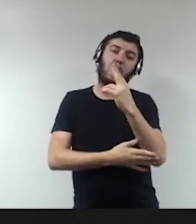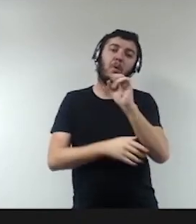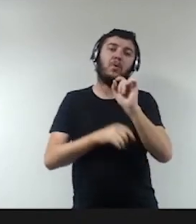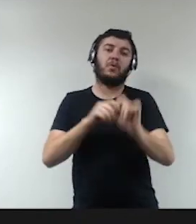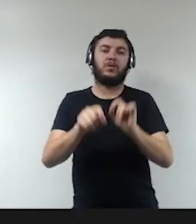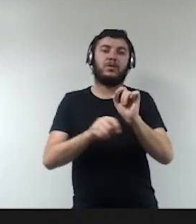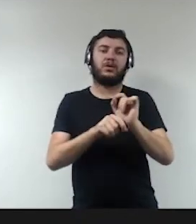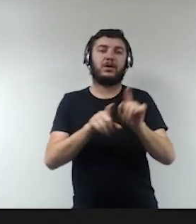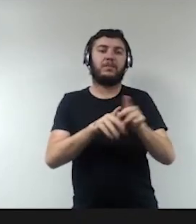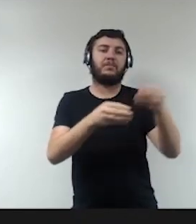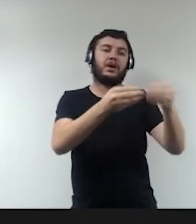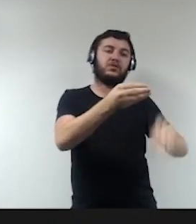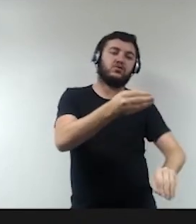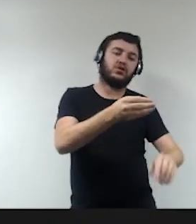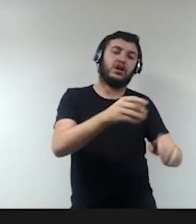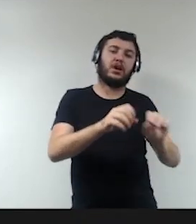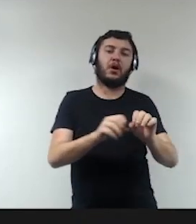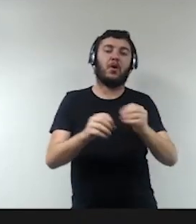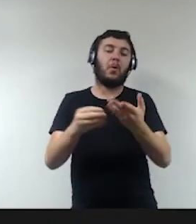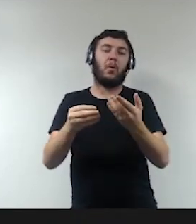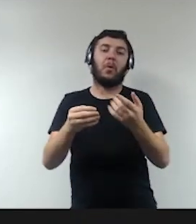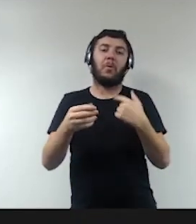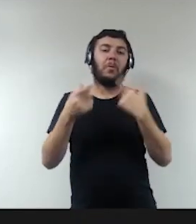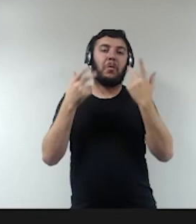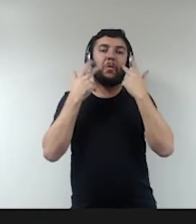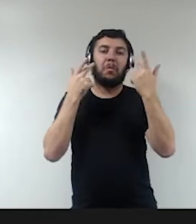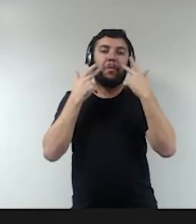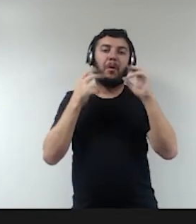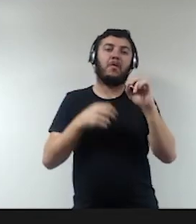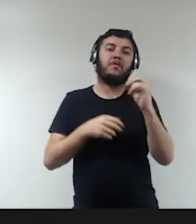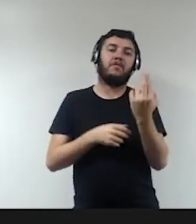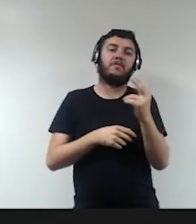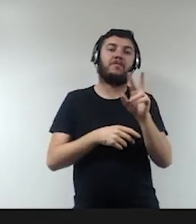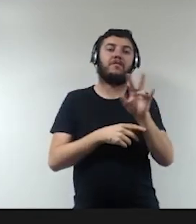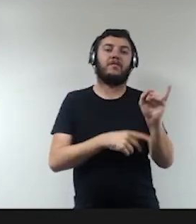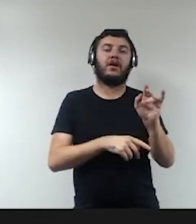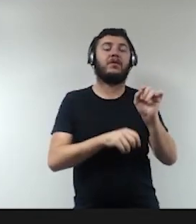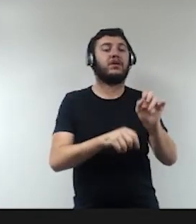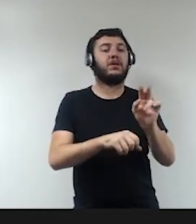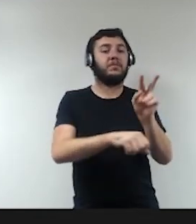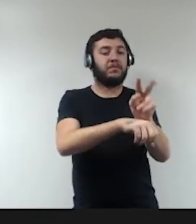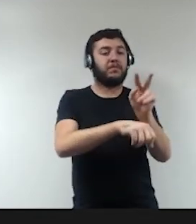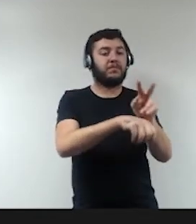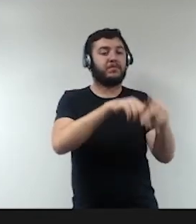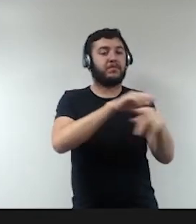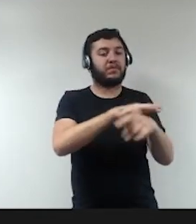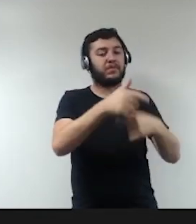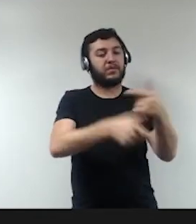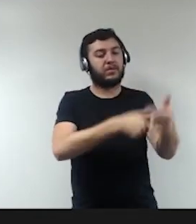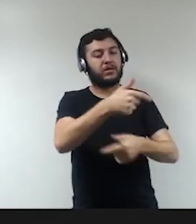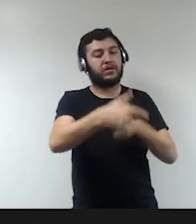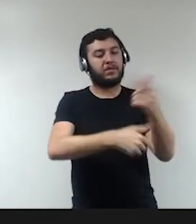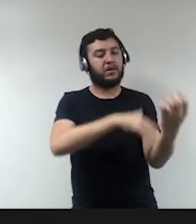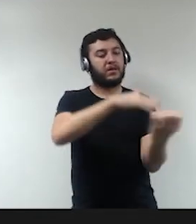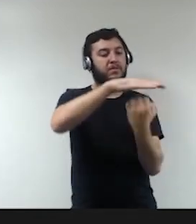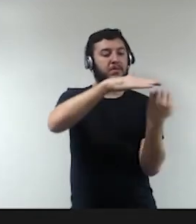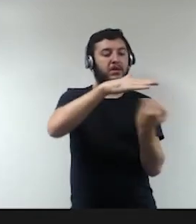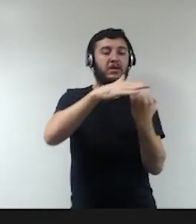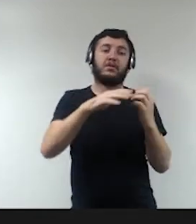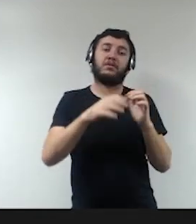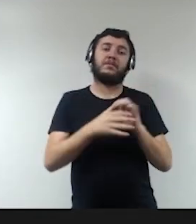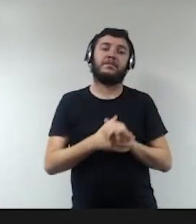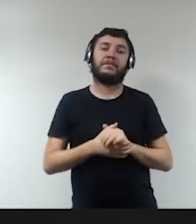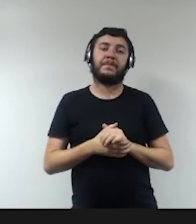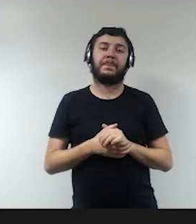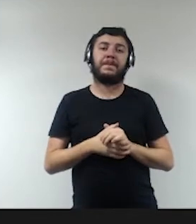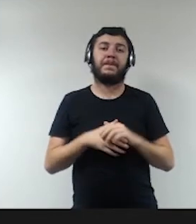condício creditório, ou se vai realmente preservar a função da empresa, né? Então é isso. Eu não sei como está o